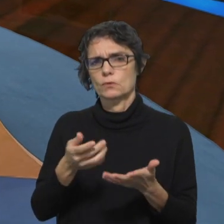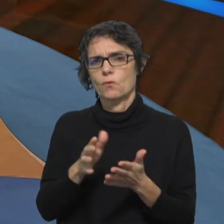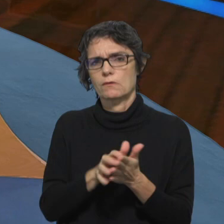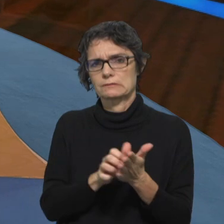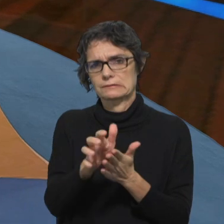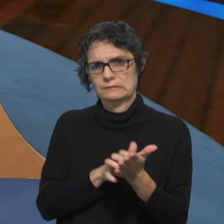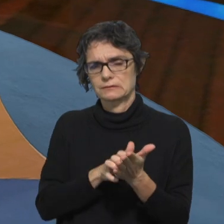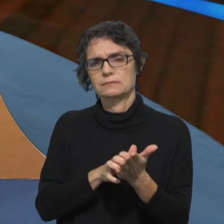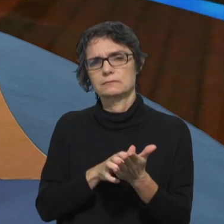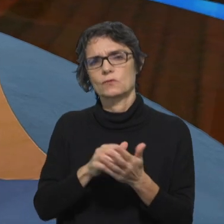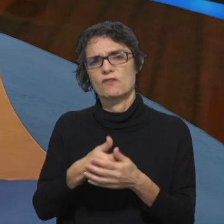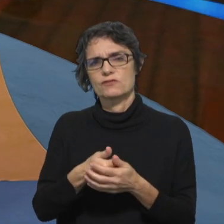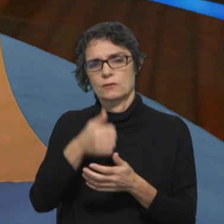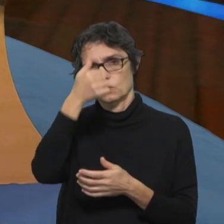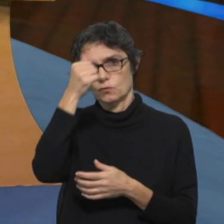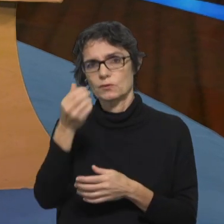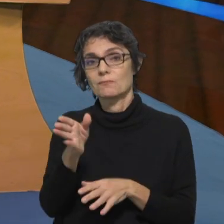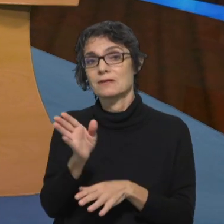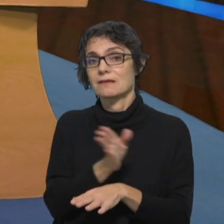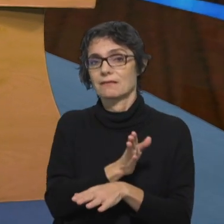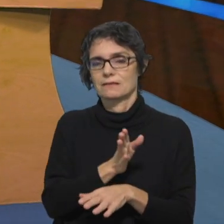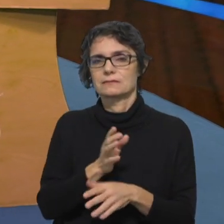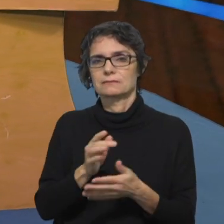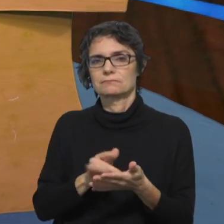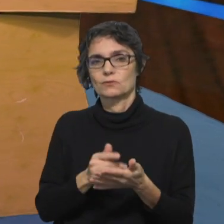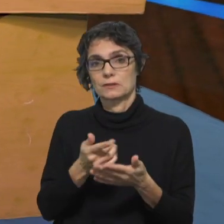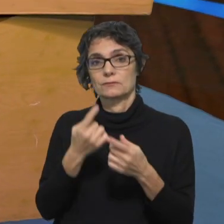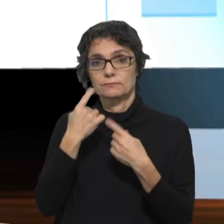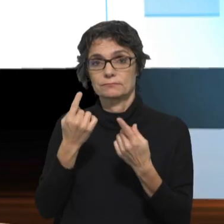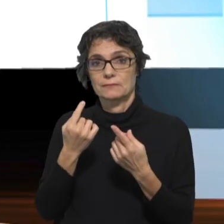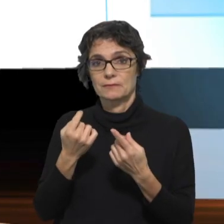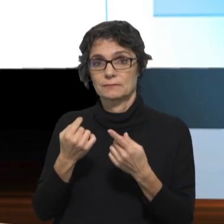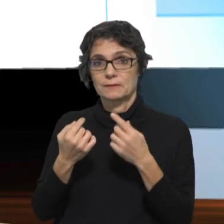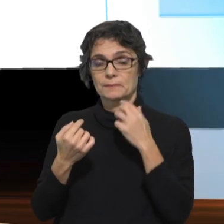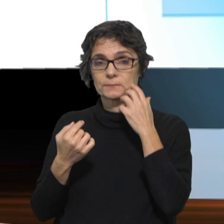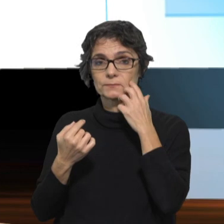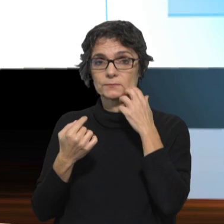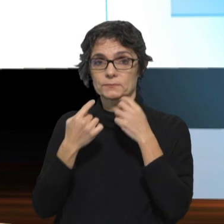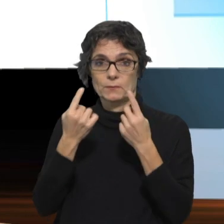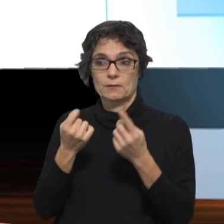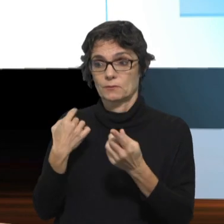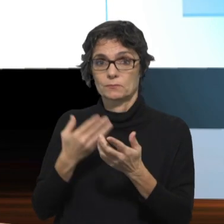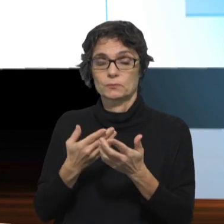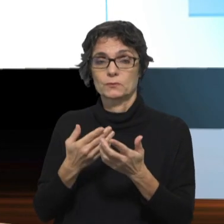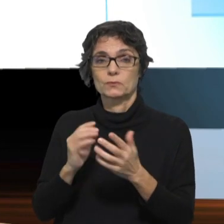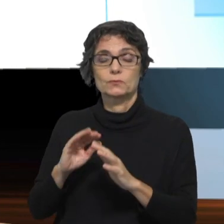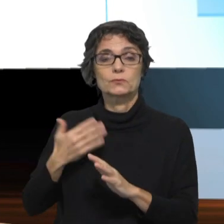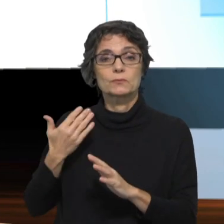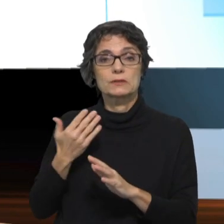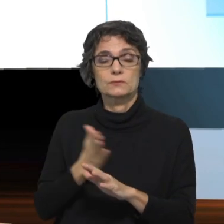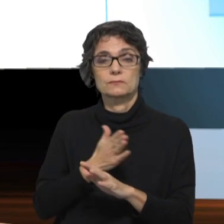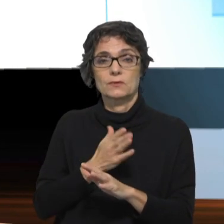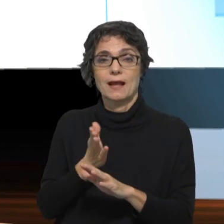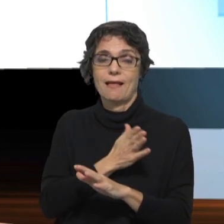antes, falemos deste livro que acaba de publicar, ou publicou no início, precisamente do Advento, A Viver e Proclamar